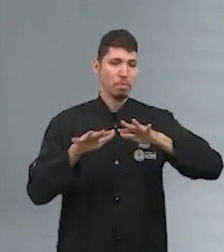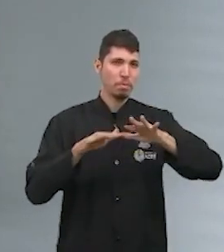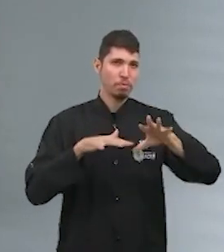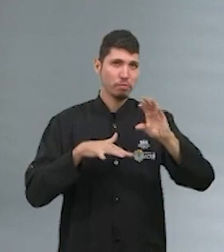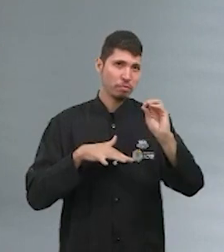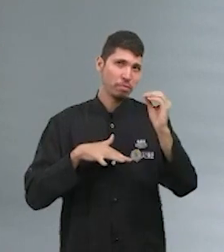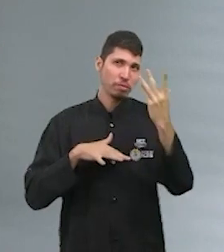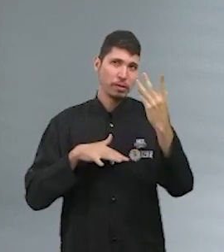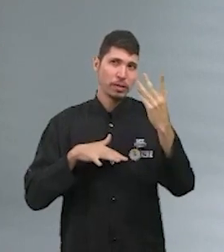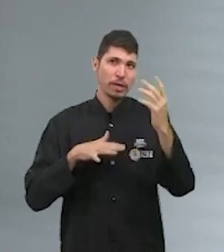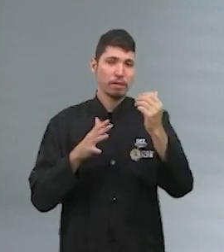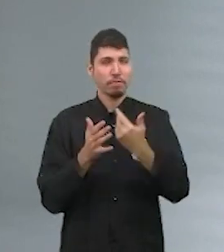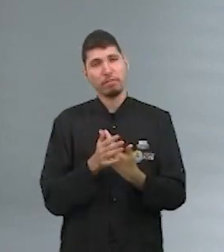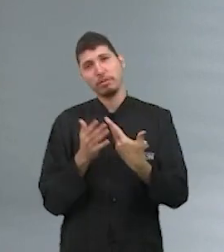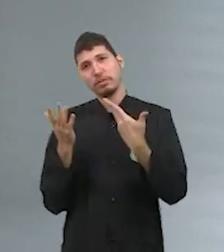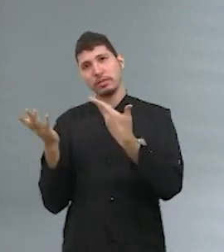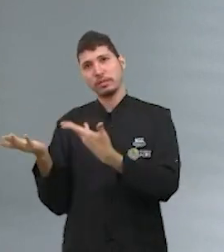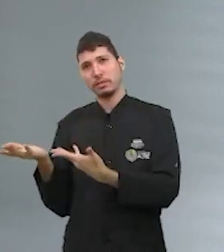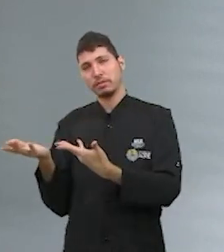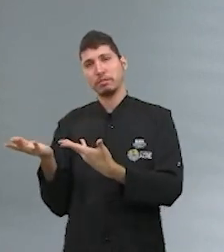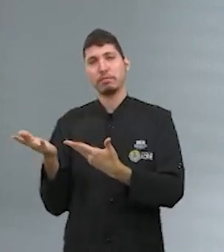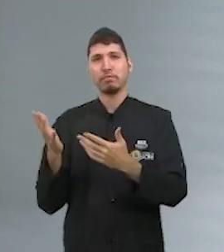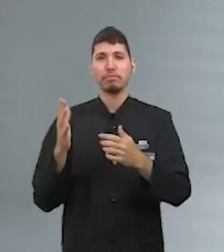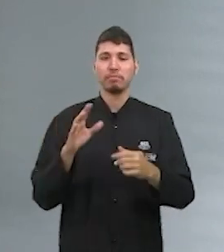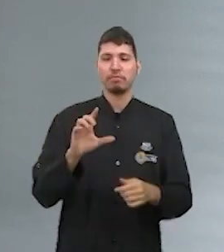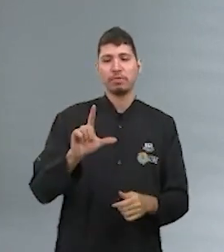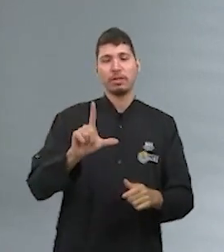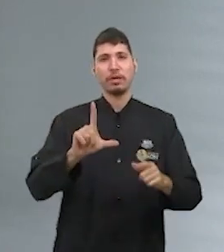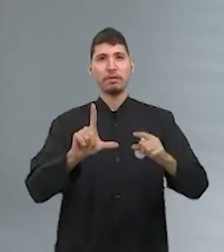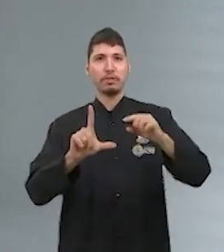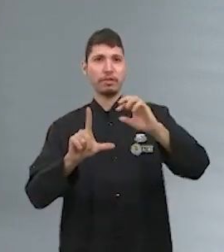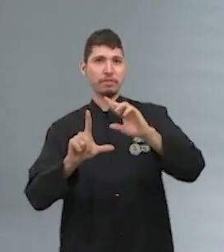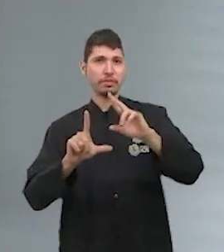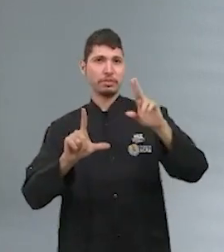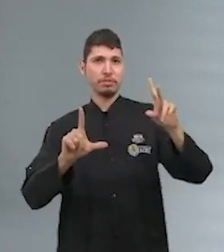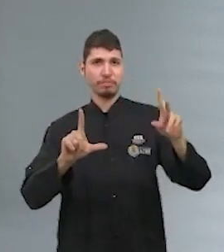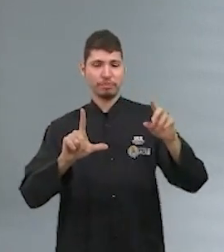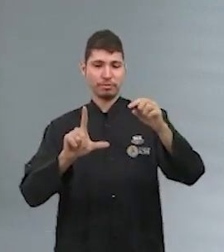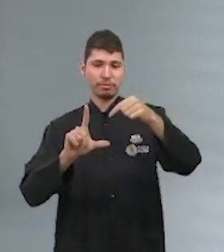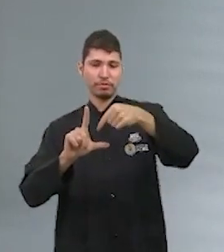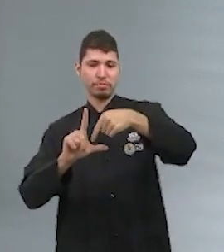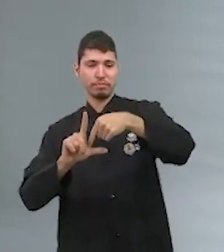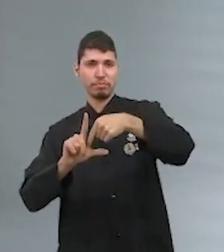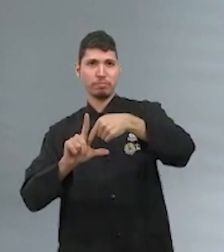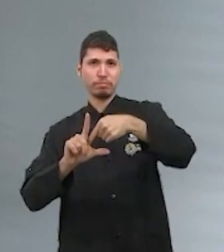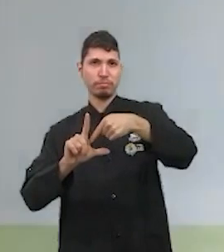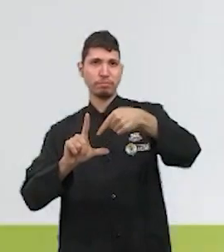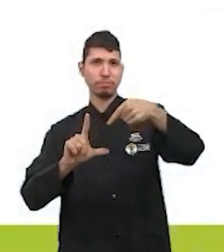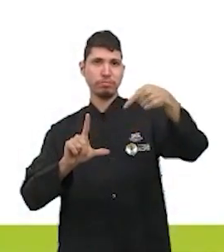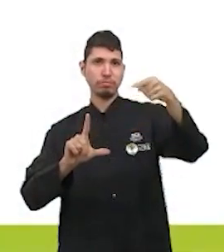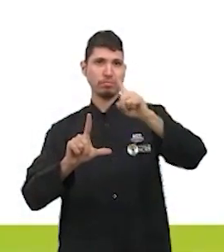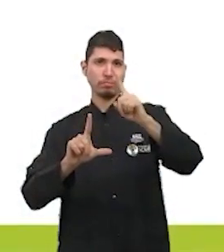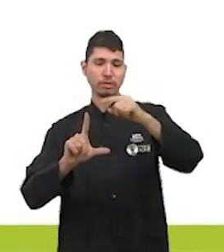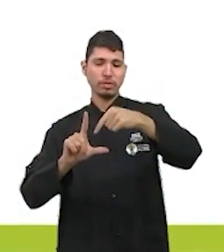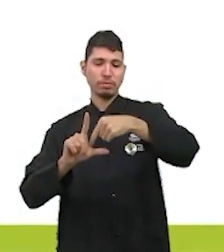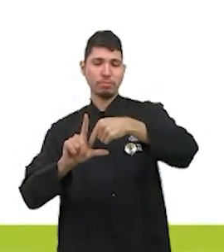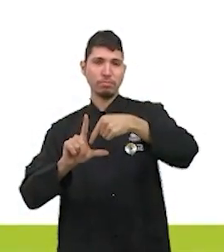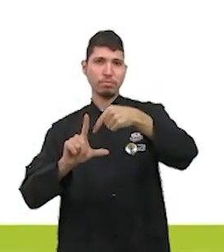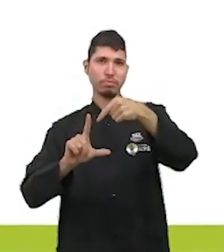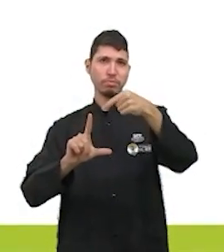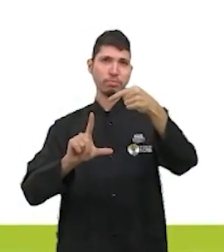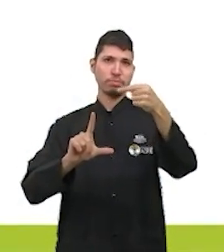já tenho esse outro gráfico, né? Que é uma curva. Aí, o Ohm mesmo se colocou, né? Como ômico e não ômico,